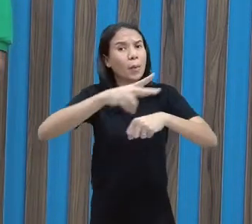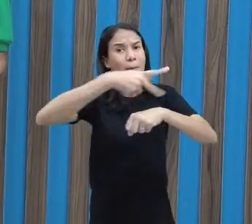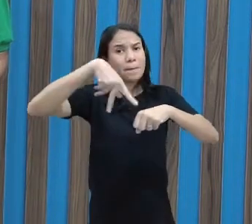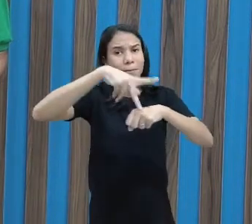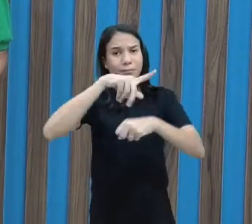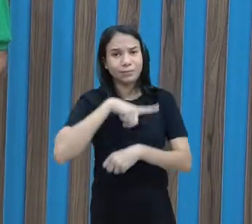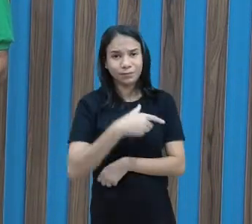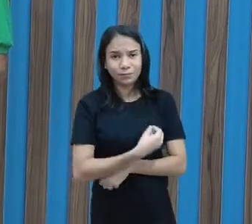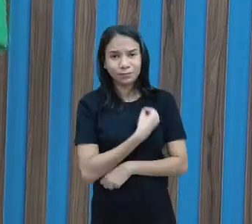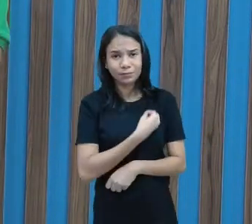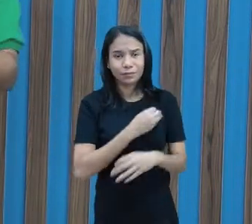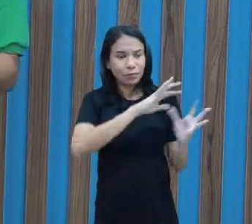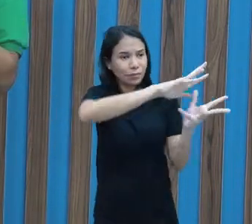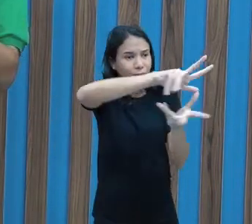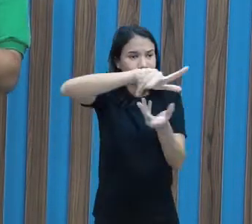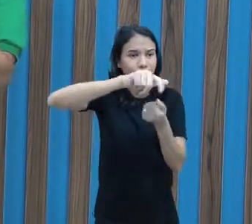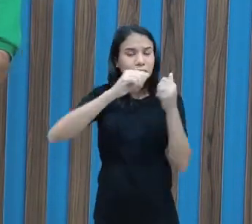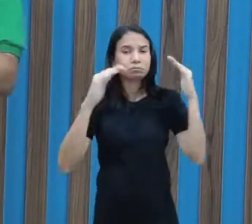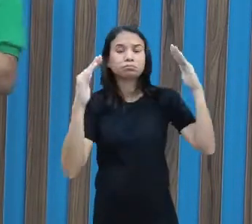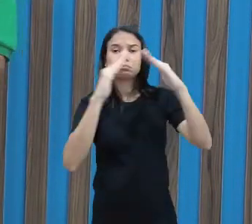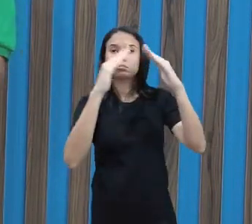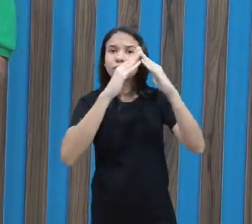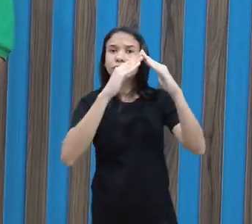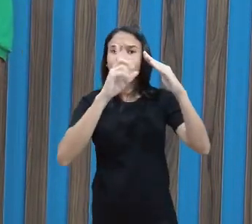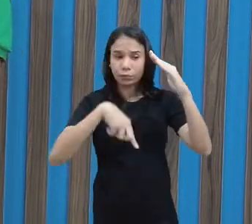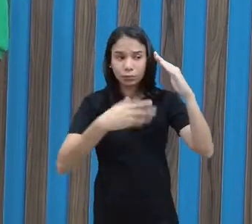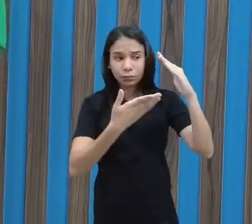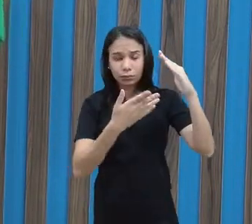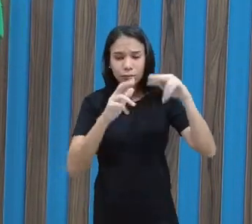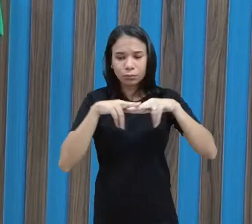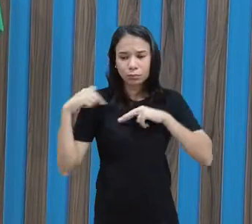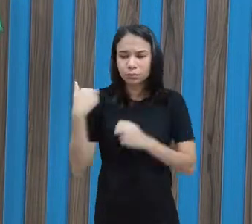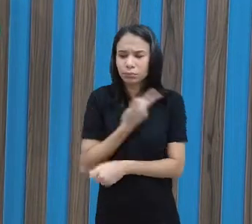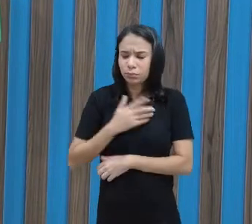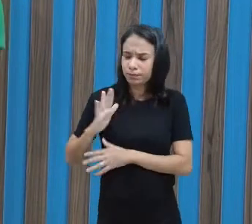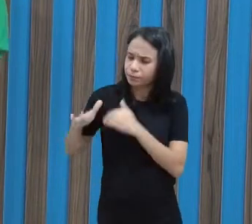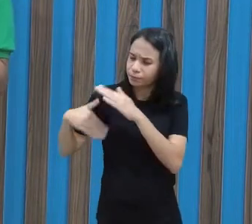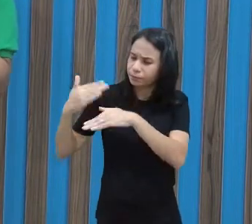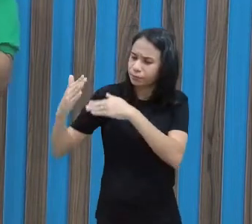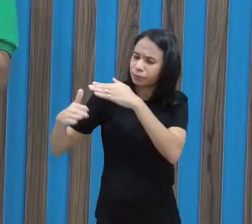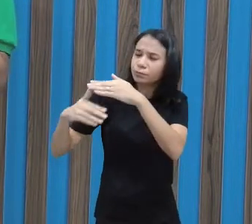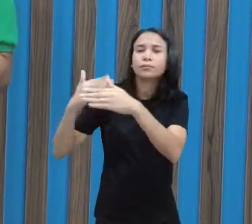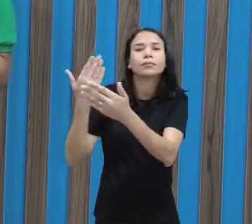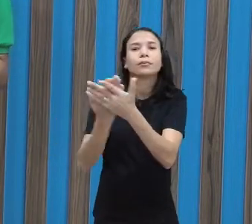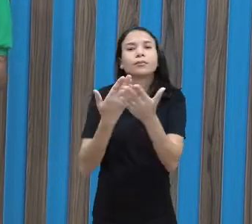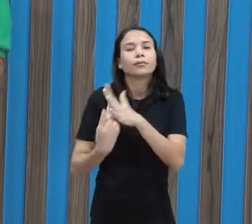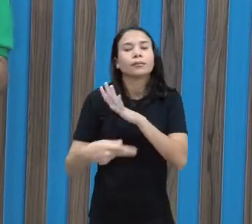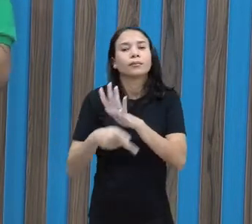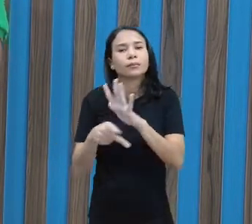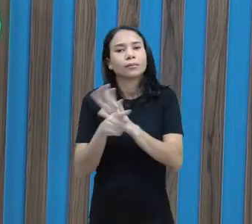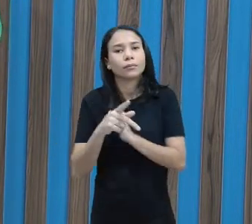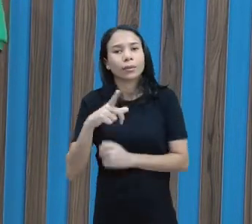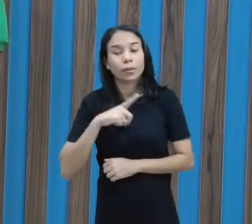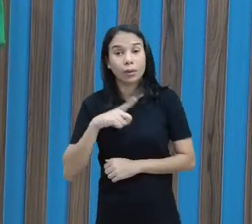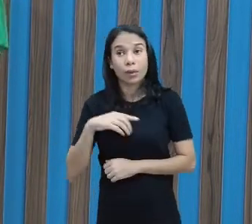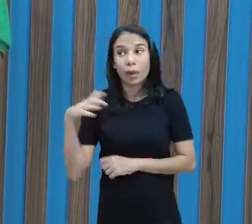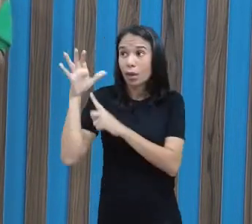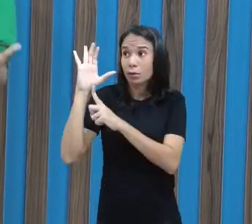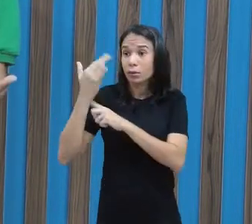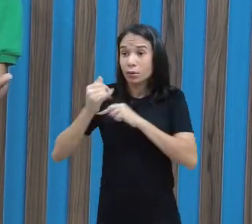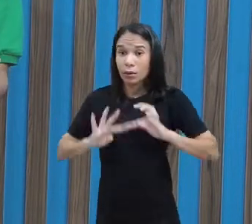no planeta Terra. Então, ao longo da história, ao longo do avanço do estudo, né, do meio ambiente, o avanço da ciência, o